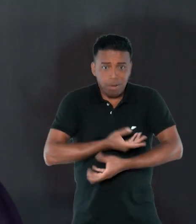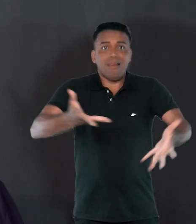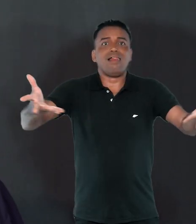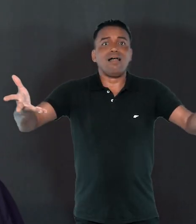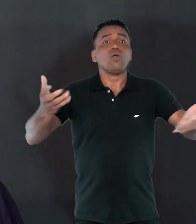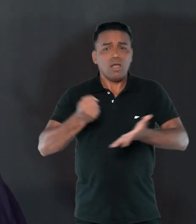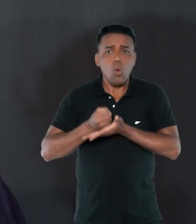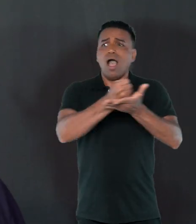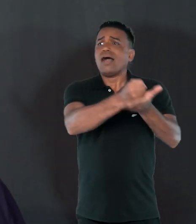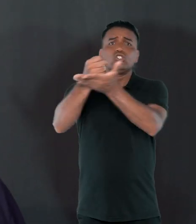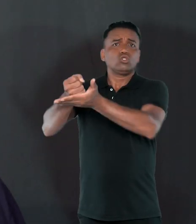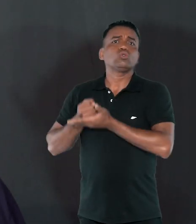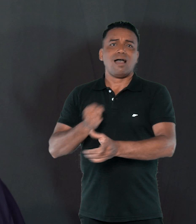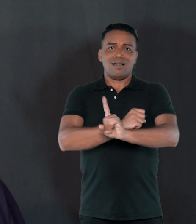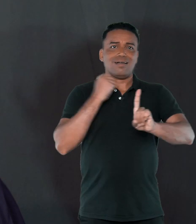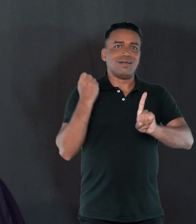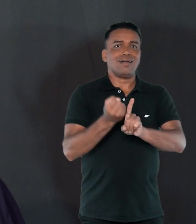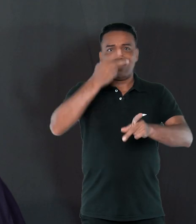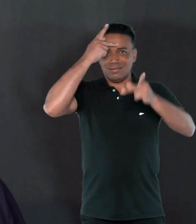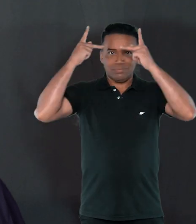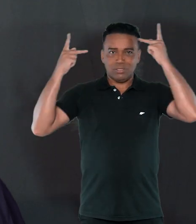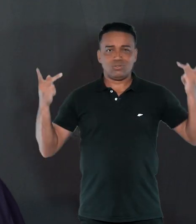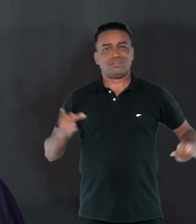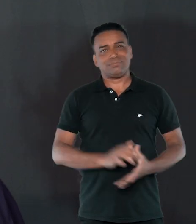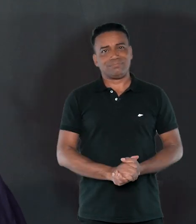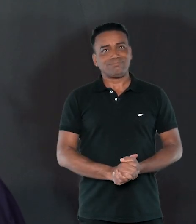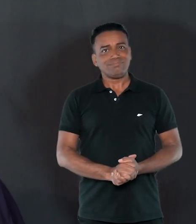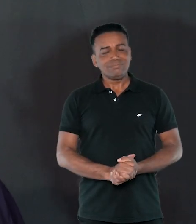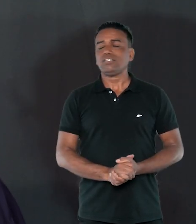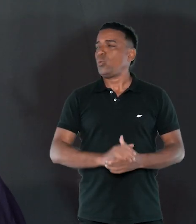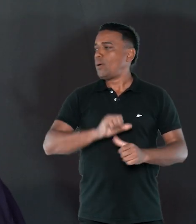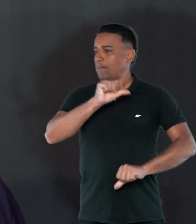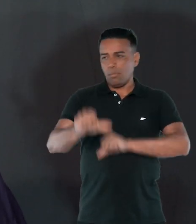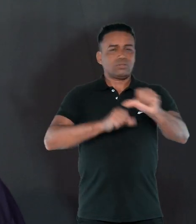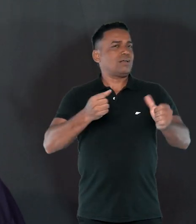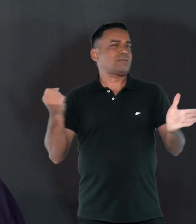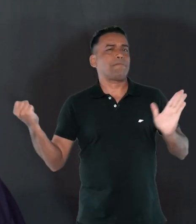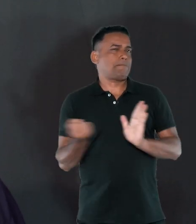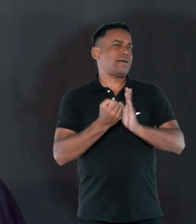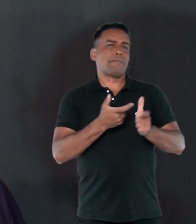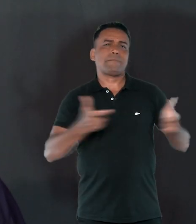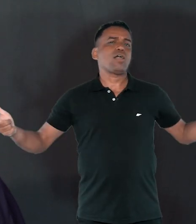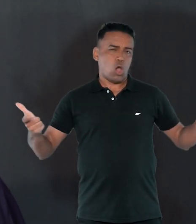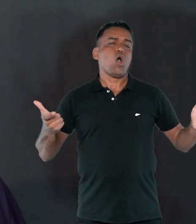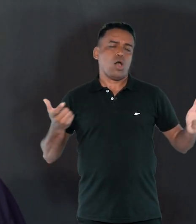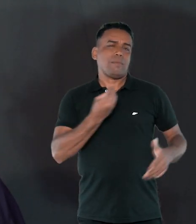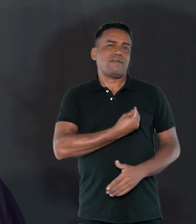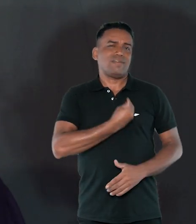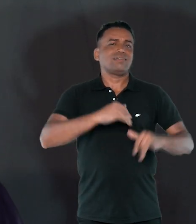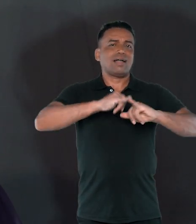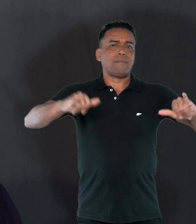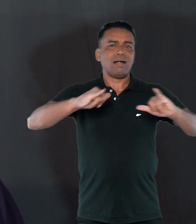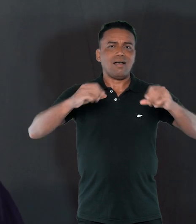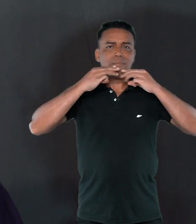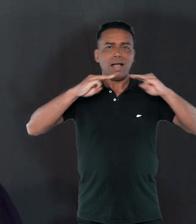quero ajudar as pessoas. Então, foi uma grande virada para mim, essa campanha. E aí fiquei um